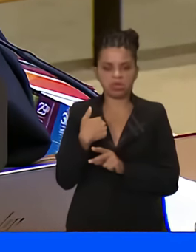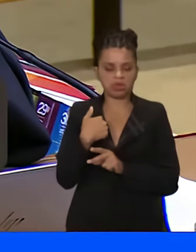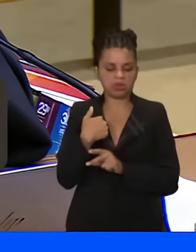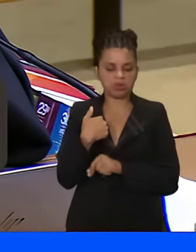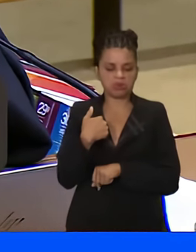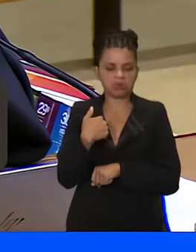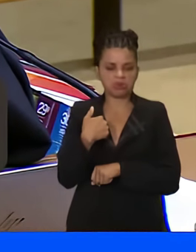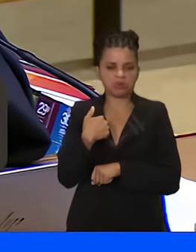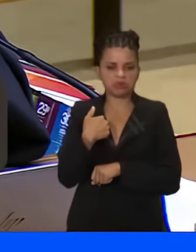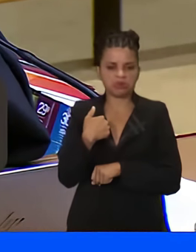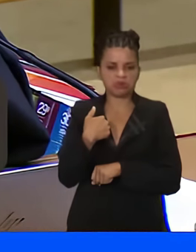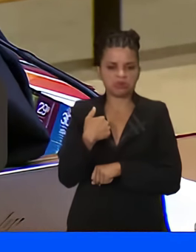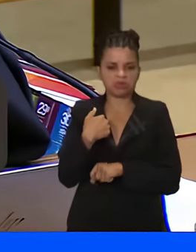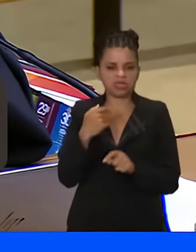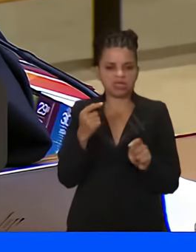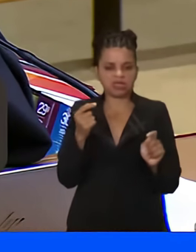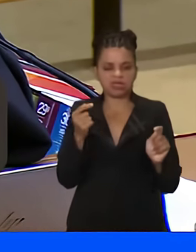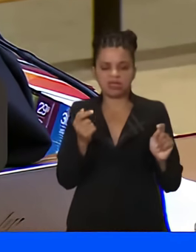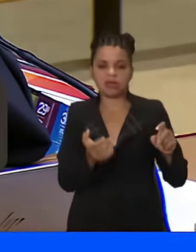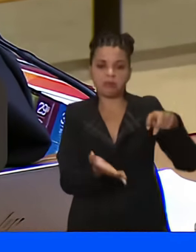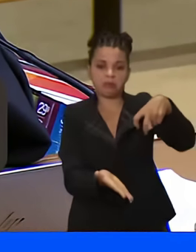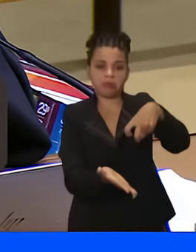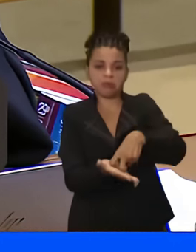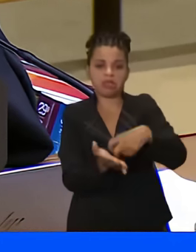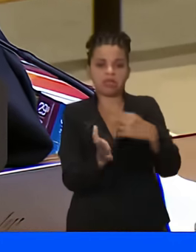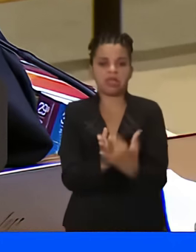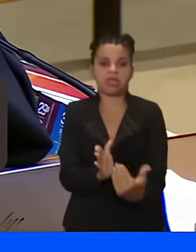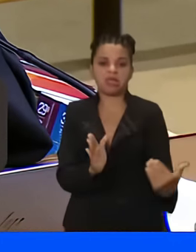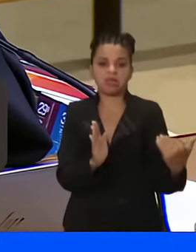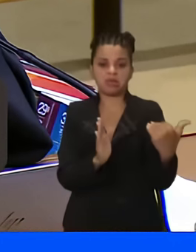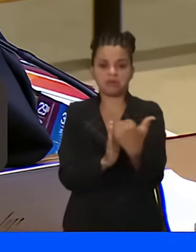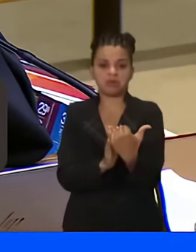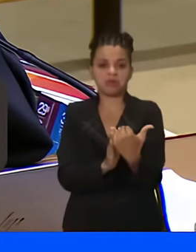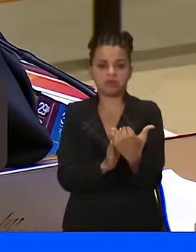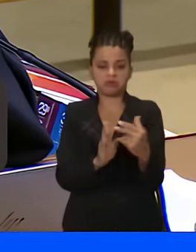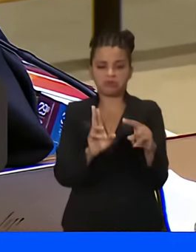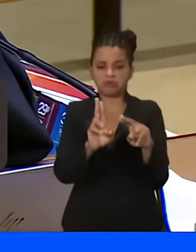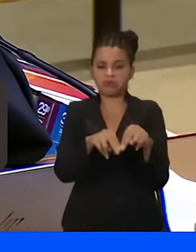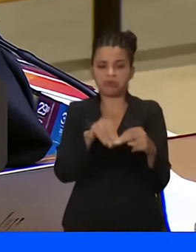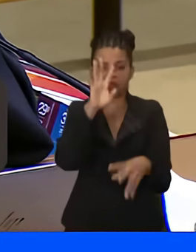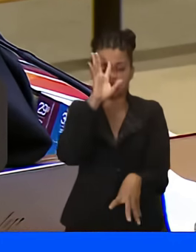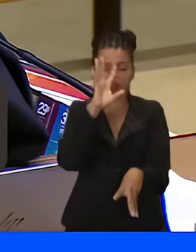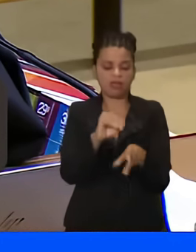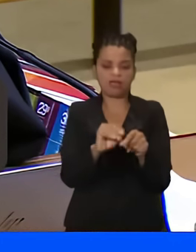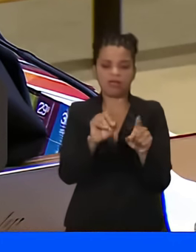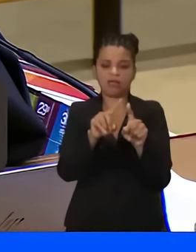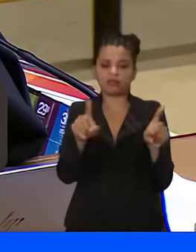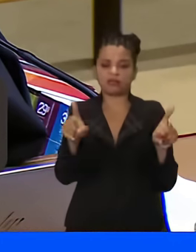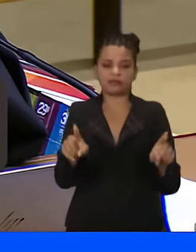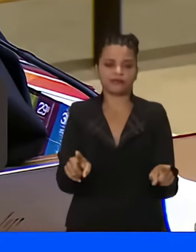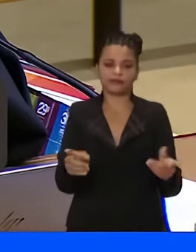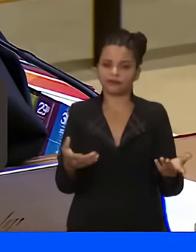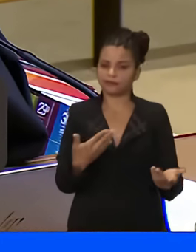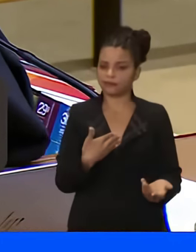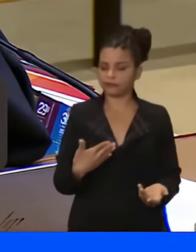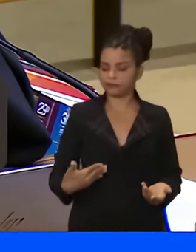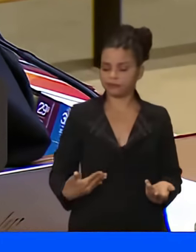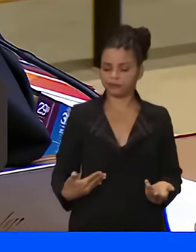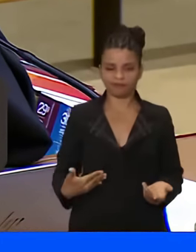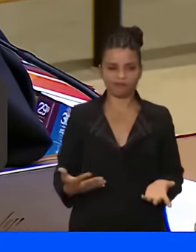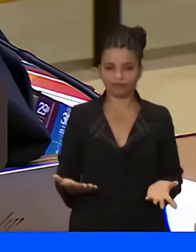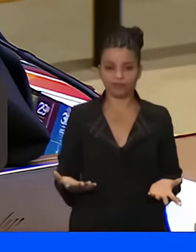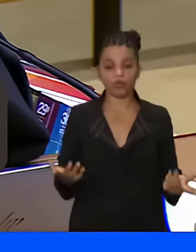a possibilidade de uma pena superior só por ser servidor público. Porque até aqui é o contrário. O que